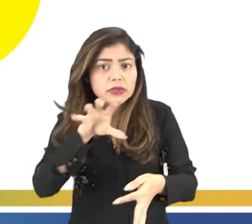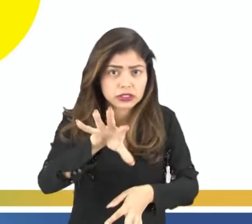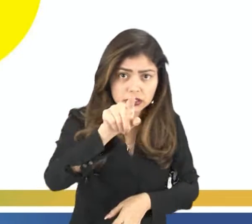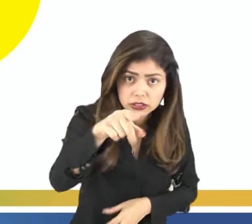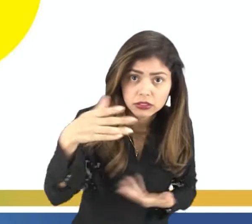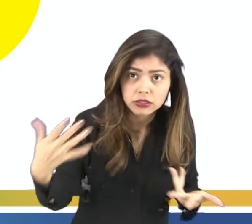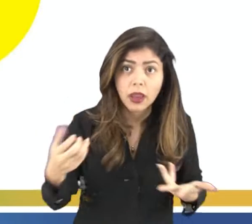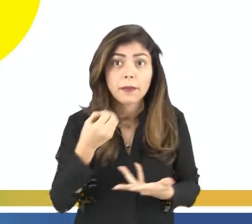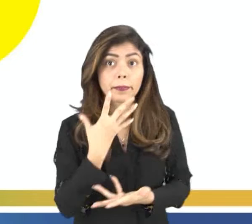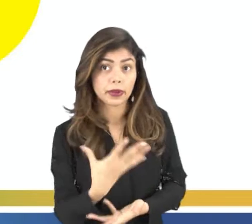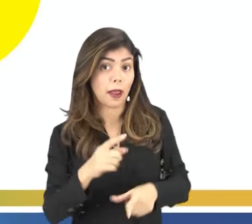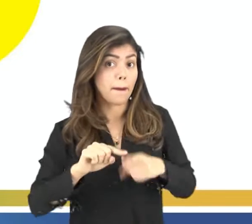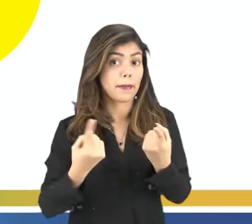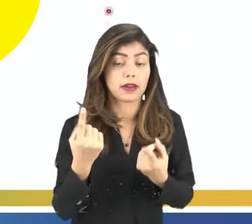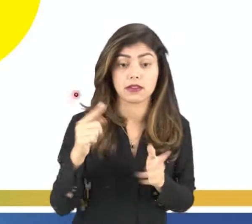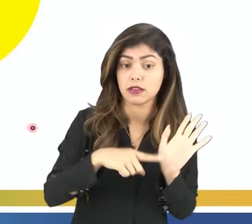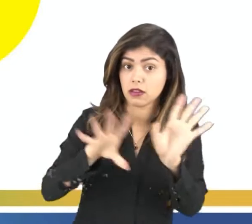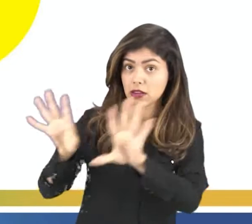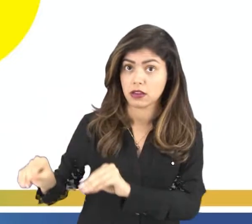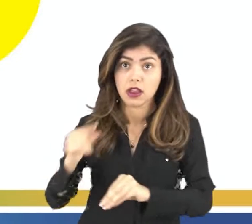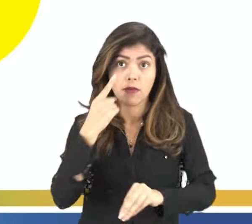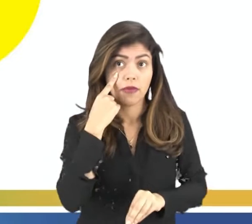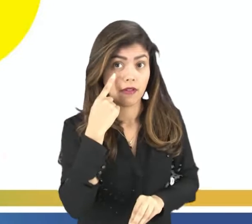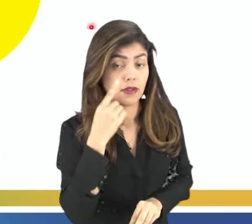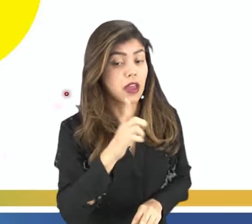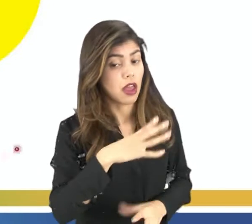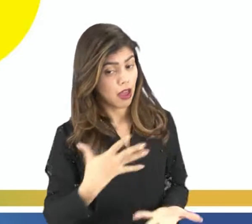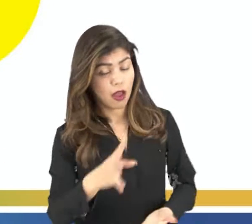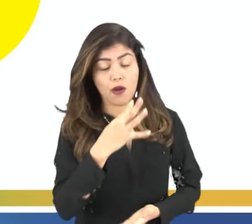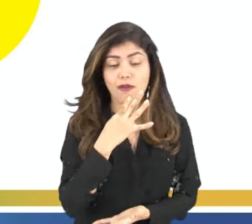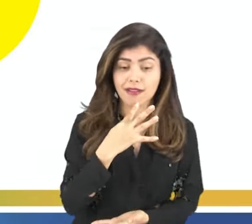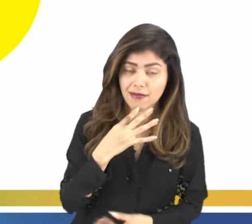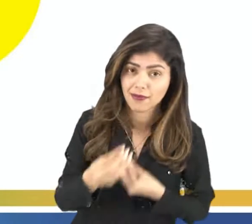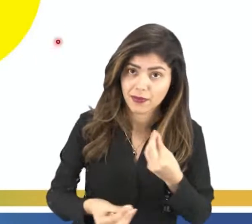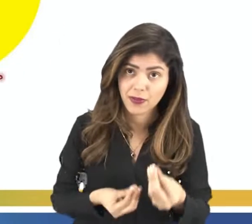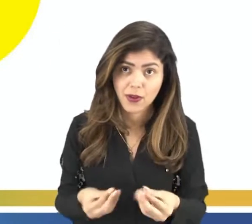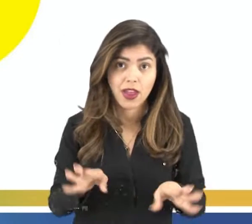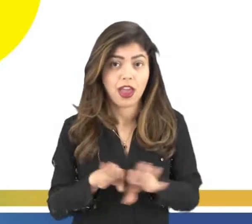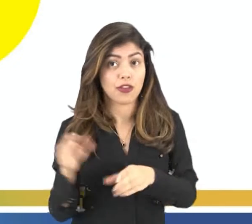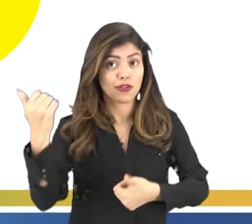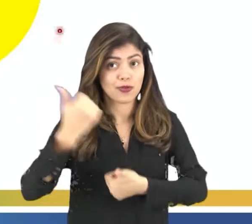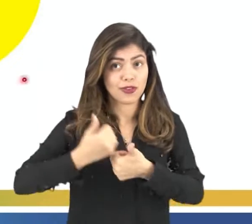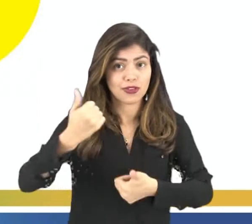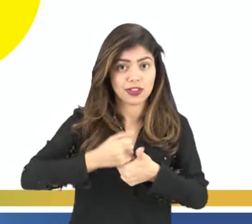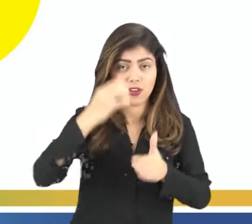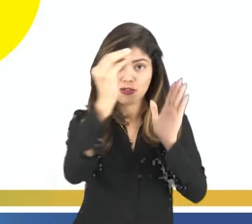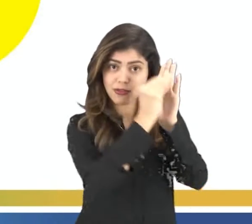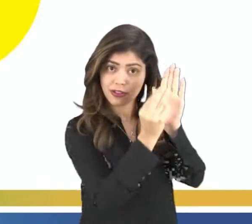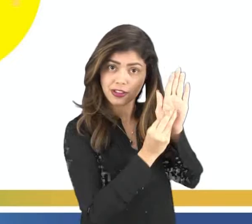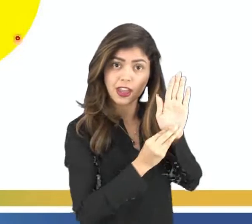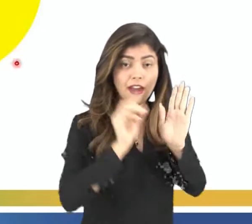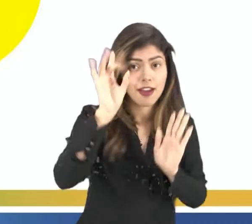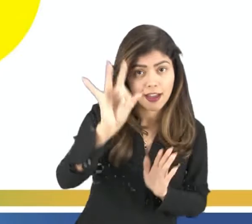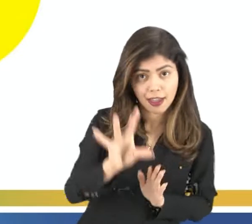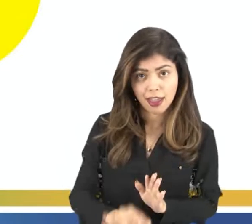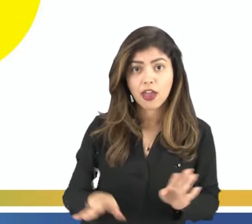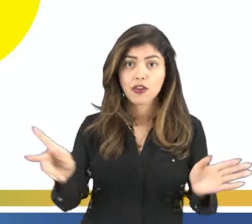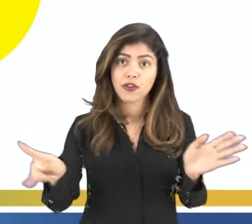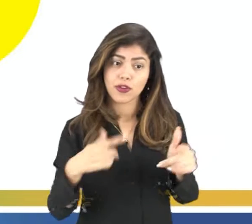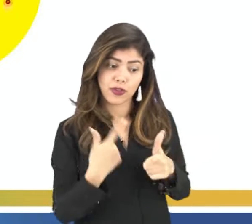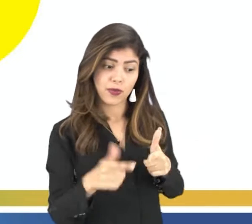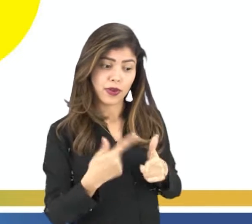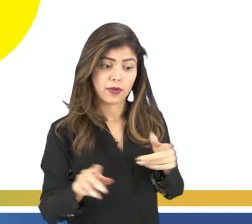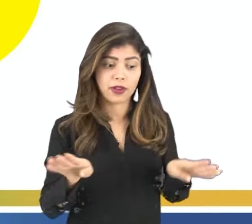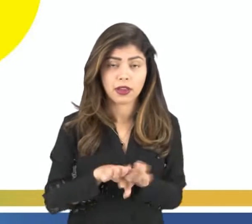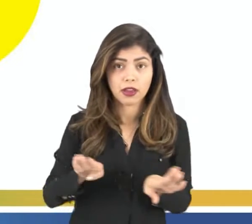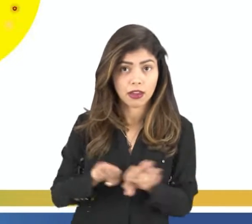assim? Bem, nós trouxemos essa questão para que você tivesse conhecimento da substituição dos dados no